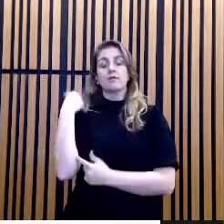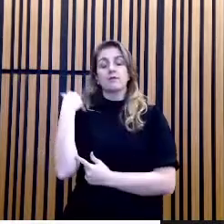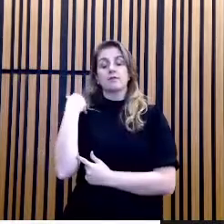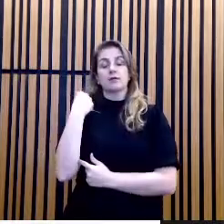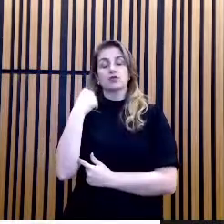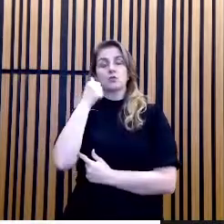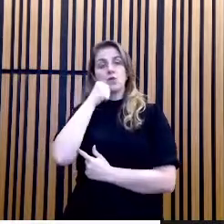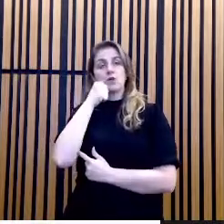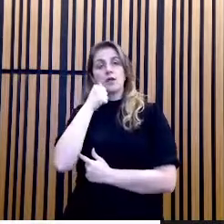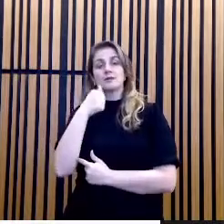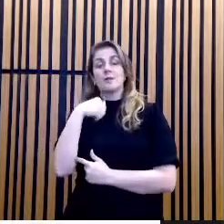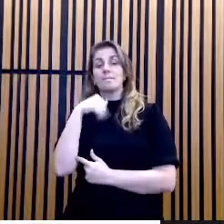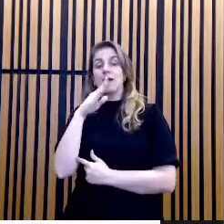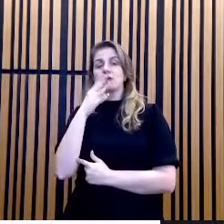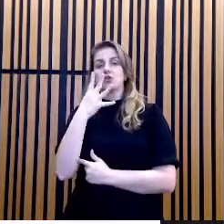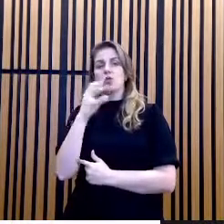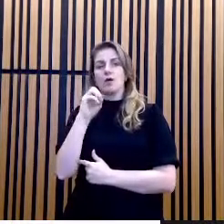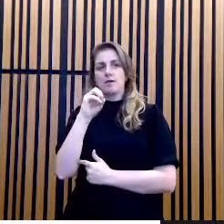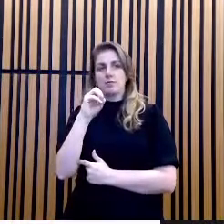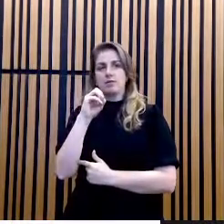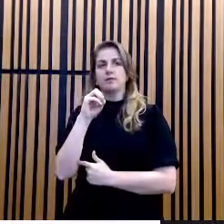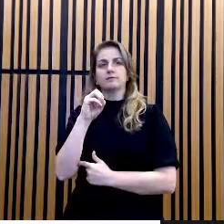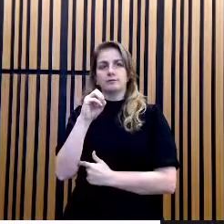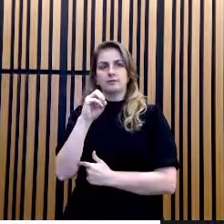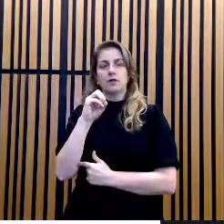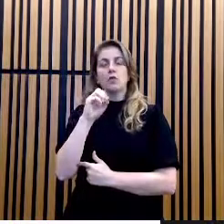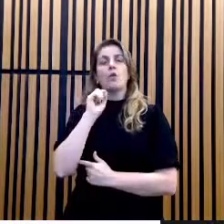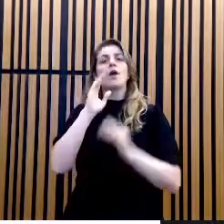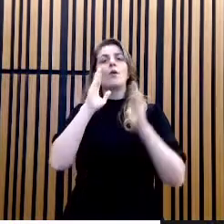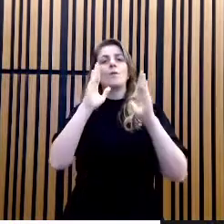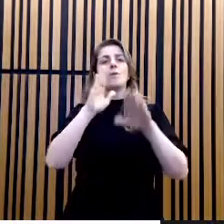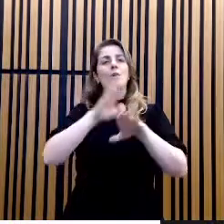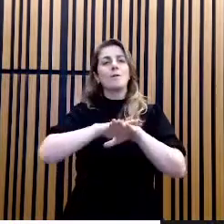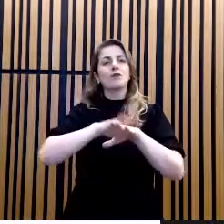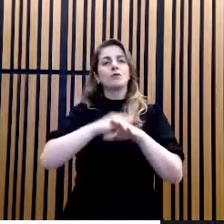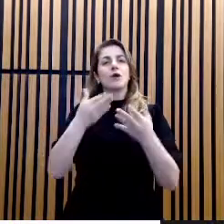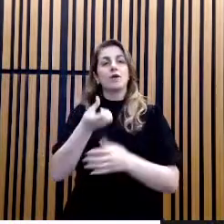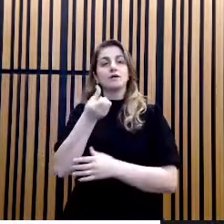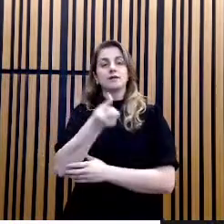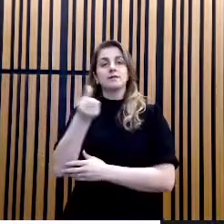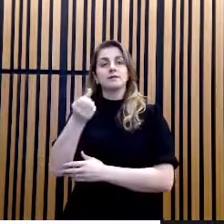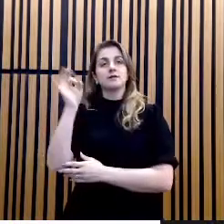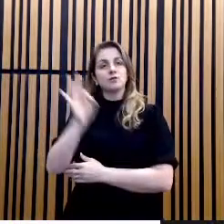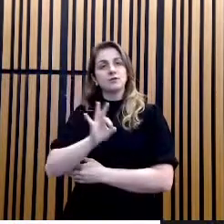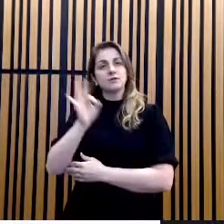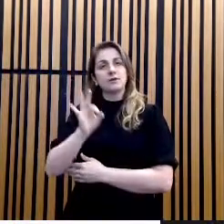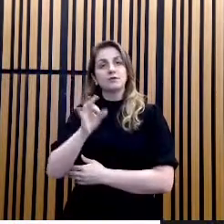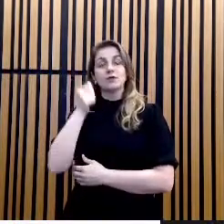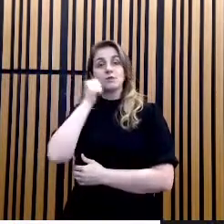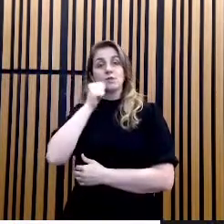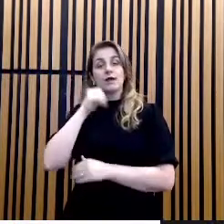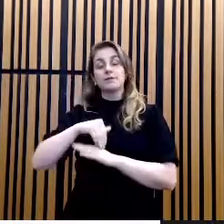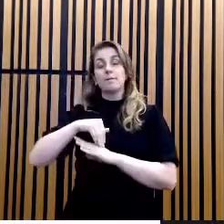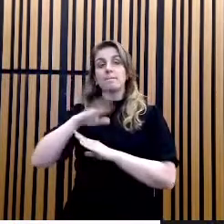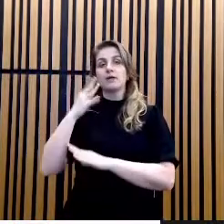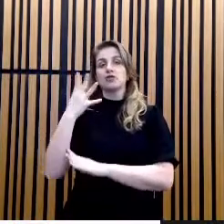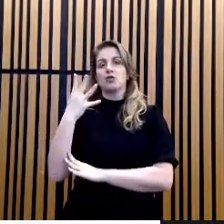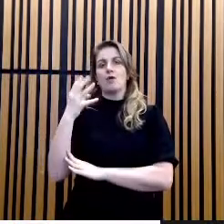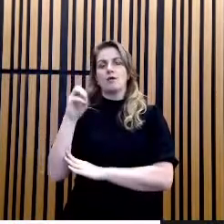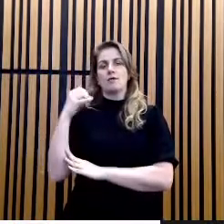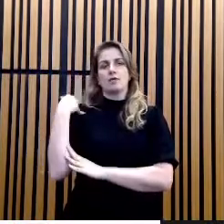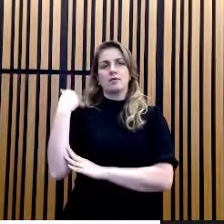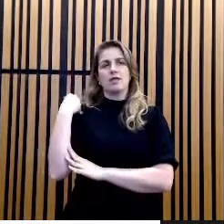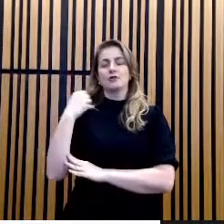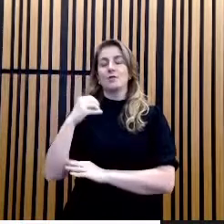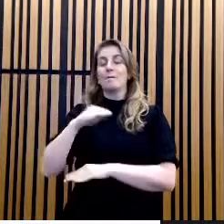mais de 40 anos para vocês entenderem em que momento a gente está vivendo. 66% das mulheres de mais de 40 anos dizem